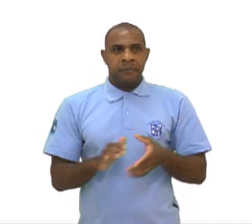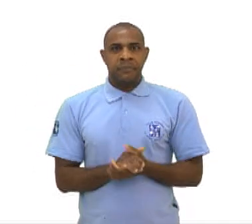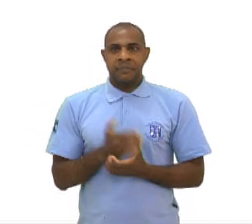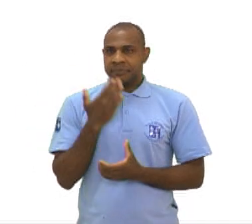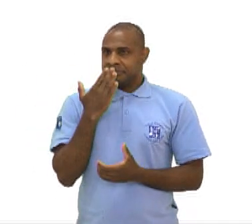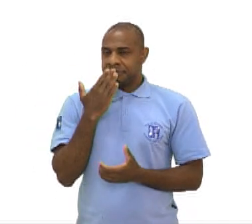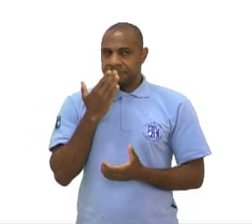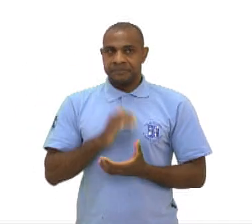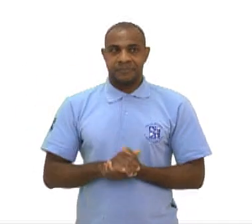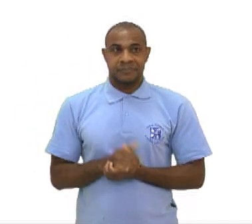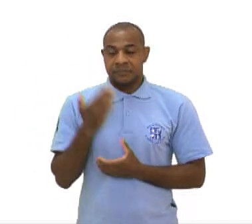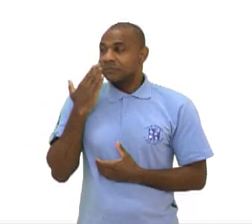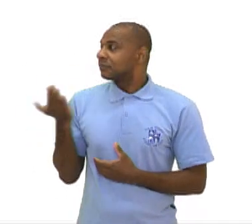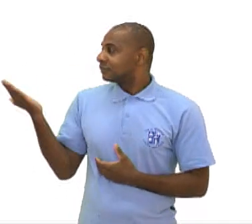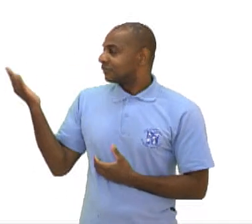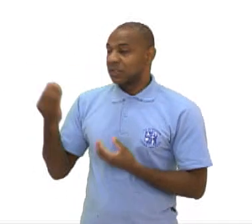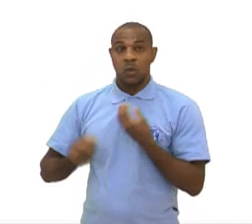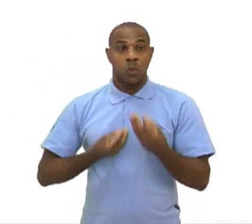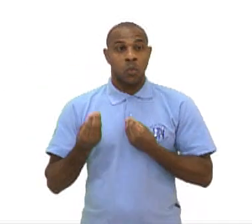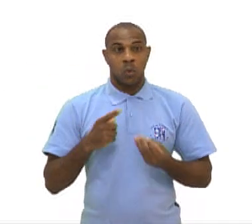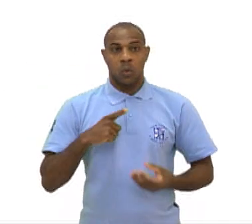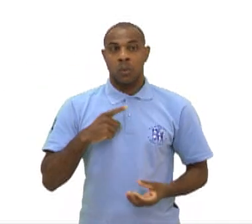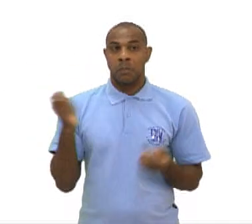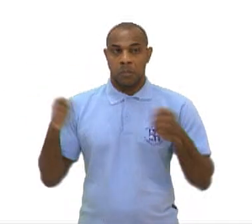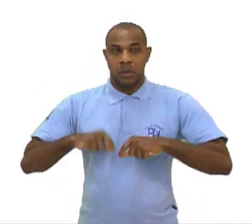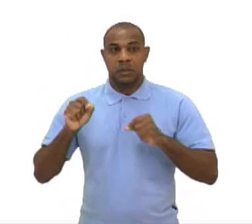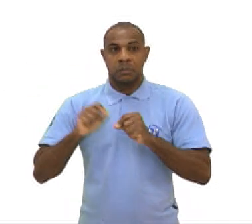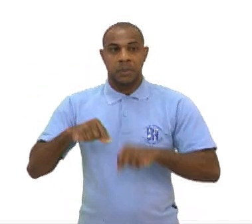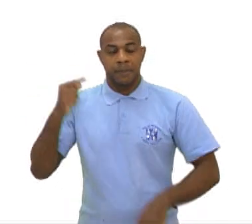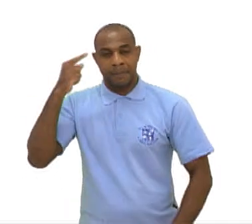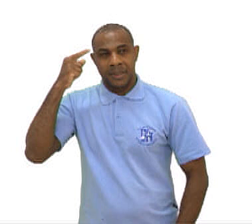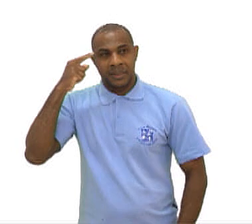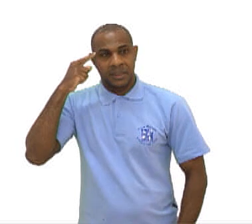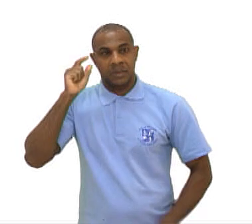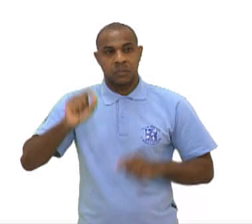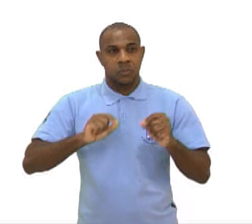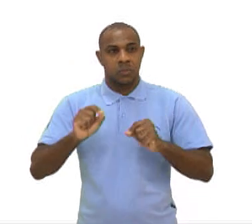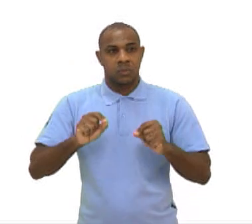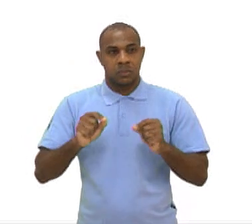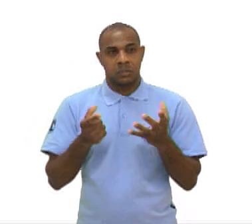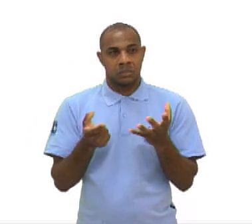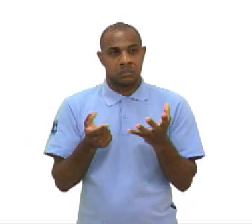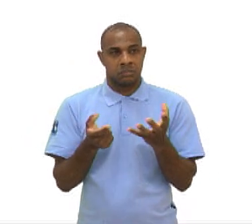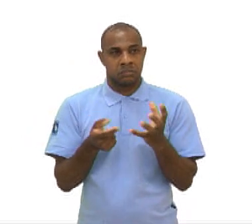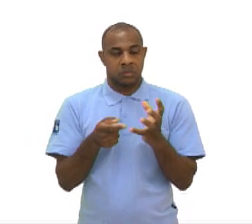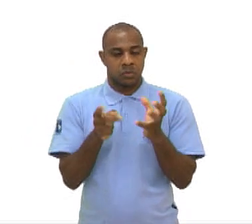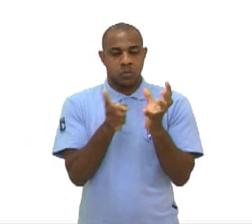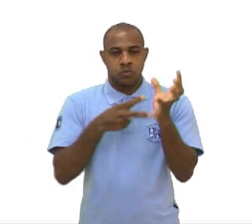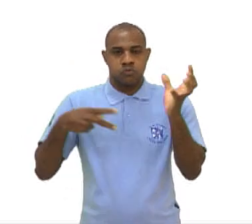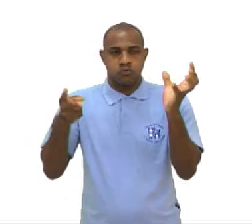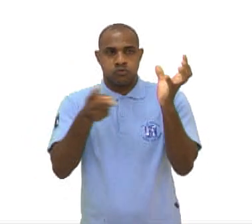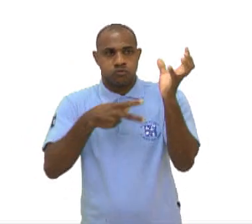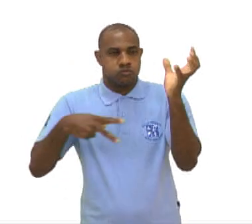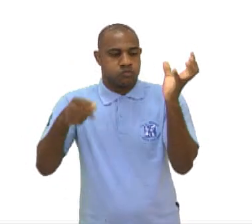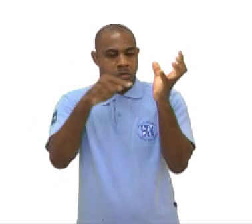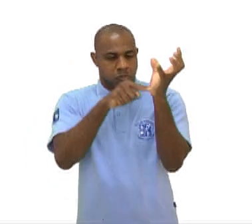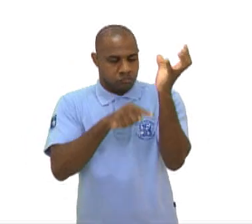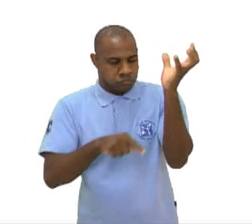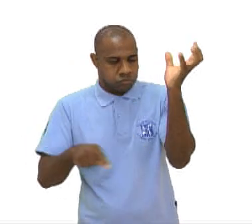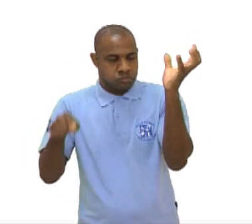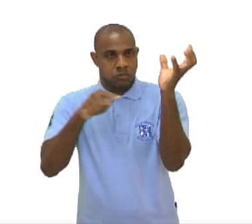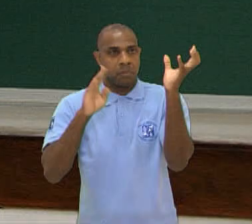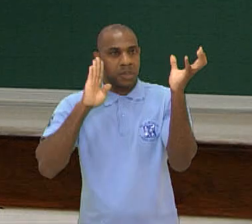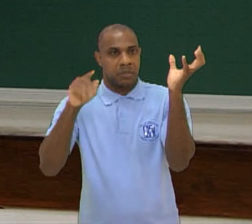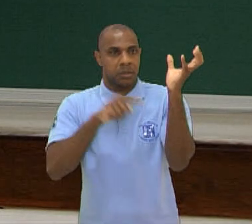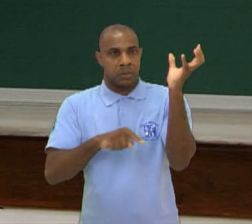que o nitrogênio está lá na atmosfera, que ele pode ser fixado no solo, né, através de eventos climáticos, mas principalmente aqui,